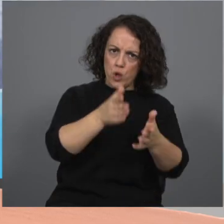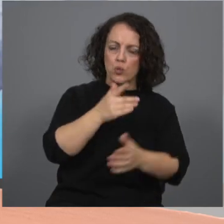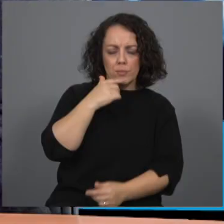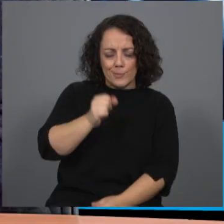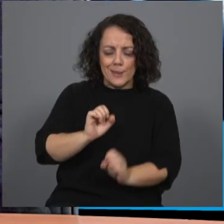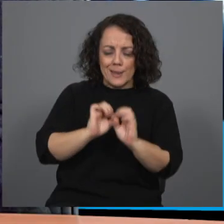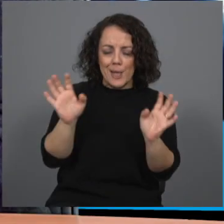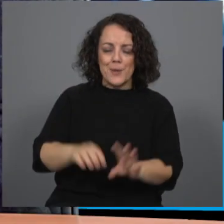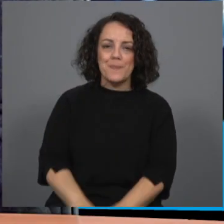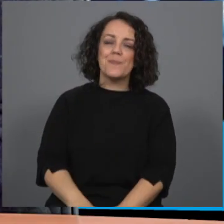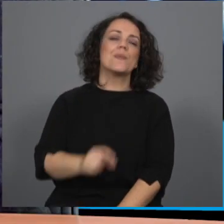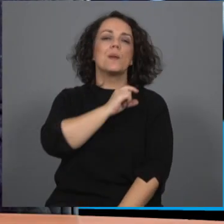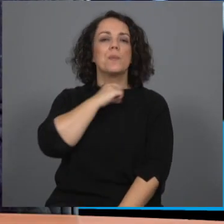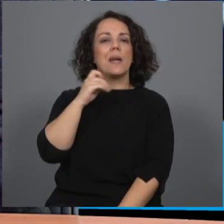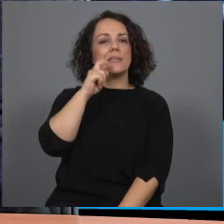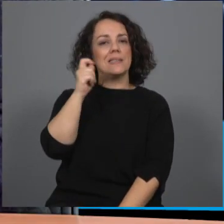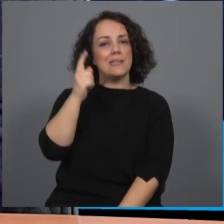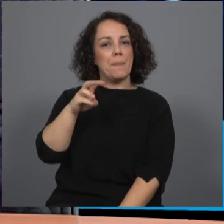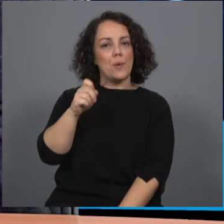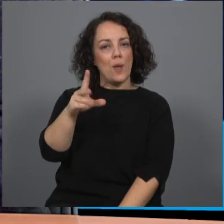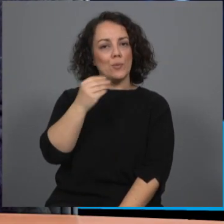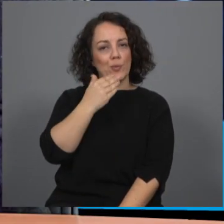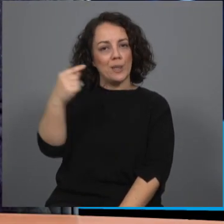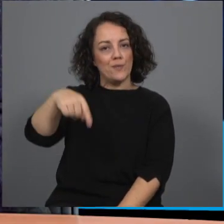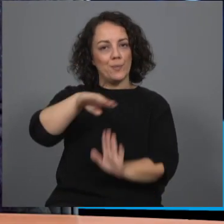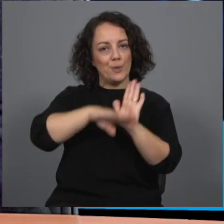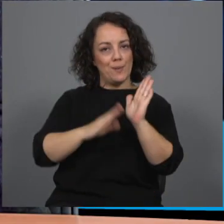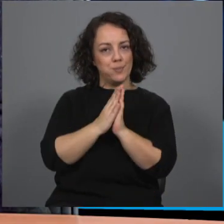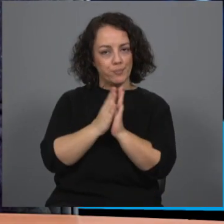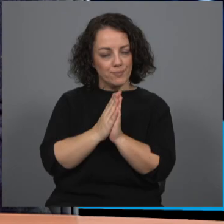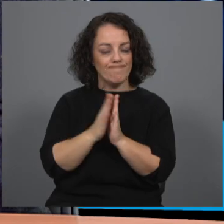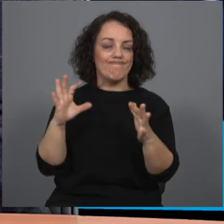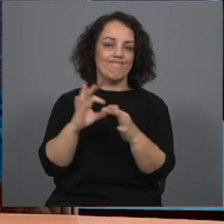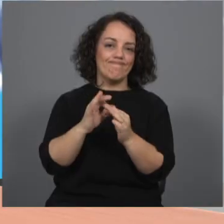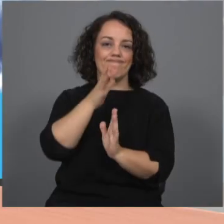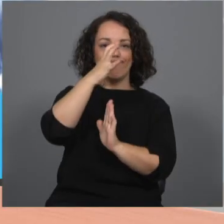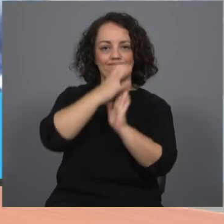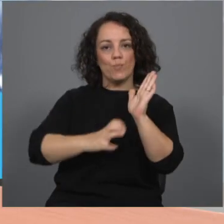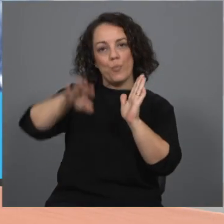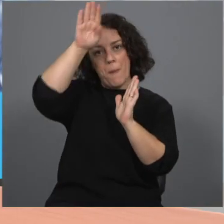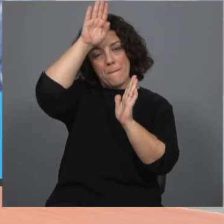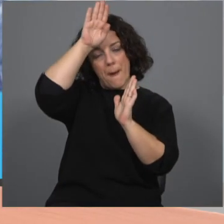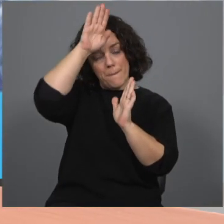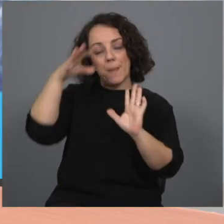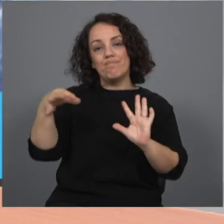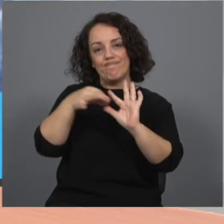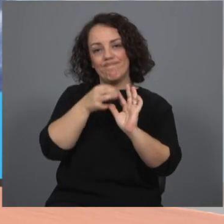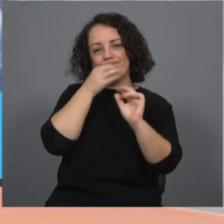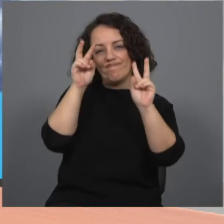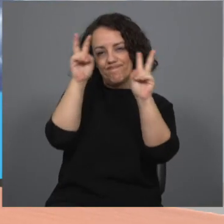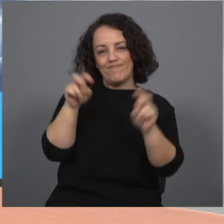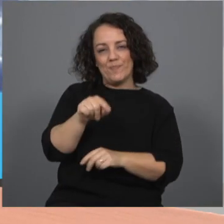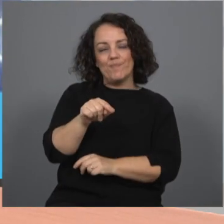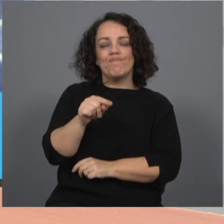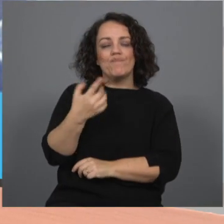Certamente. Padre José Manuel, muito obrigado por ter estado aqui no programa Eclésia. Muito obrigado. A propósito da mensagem do Papa, falar-nos deste cuidado